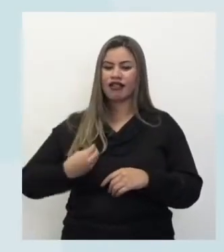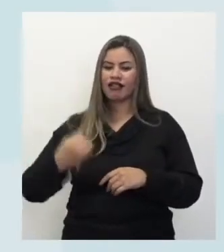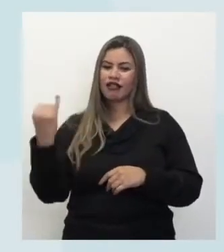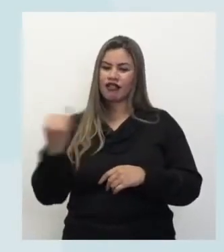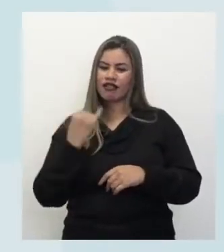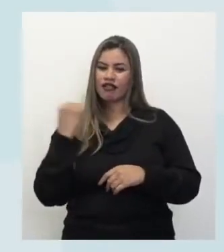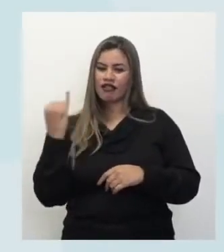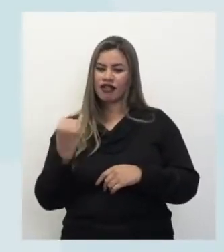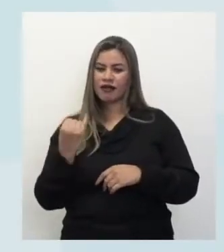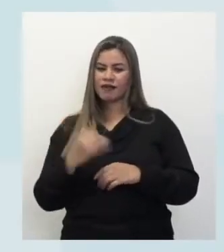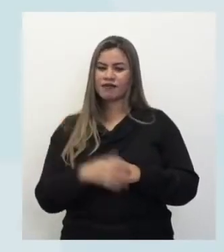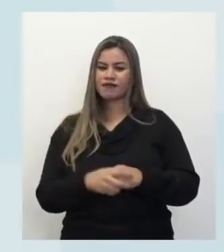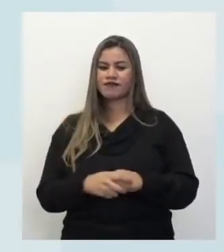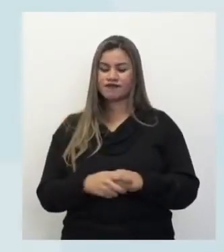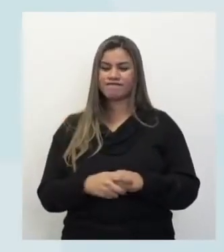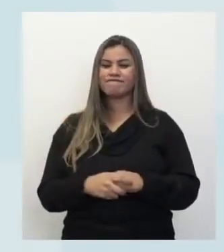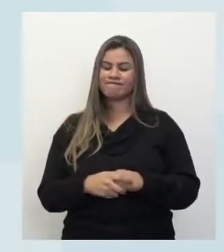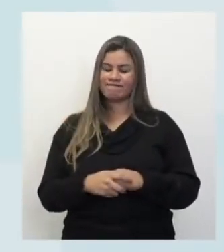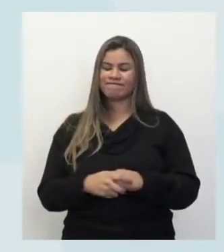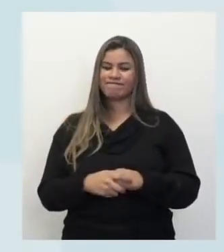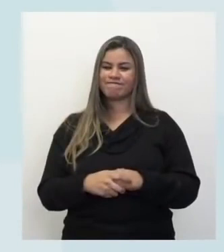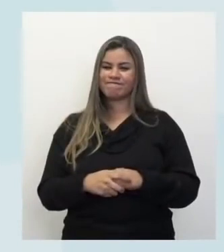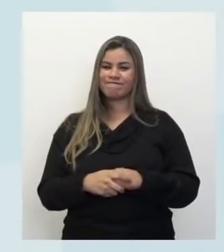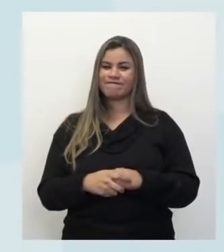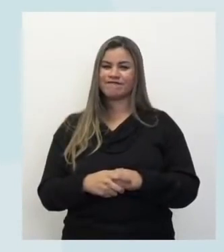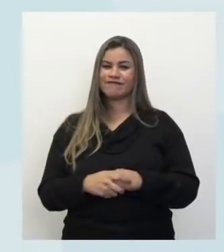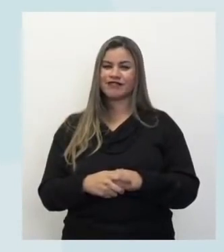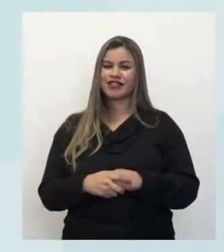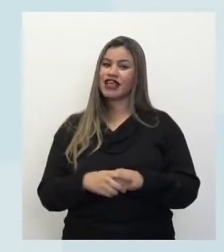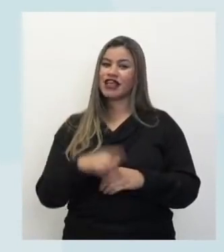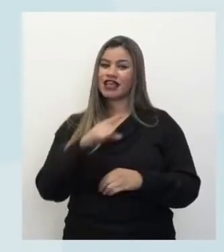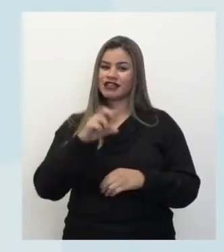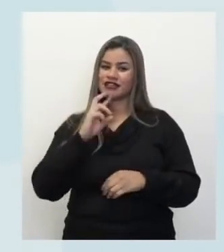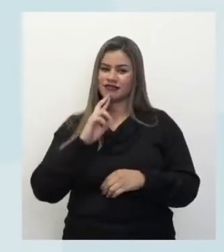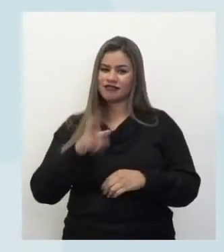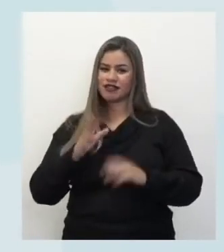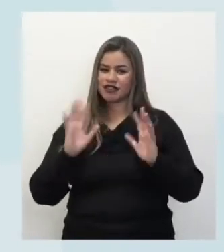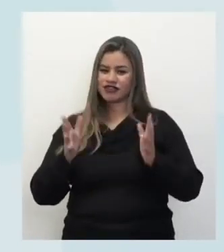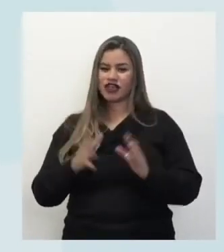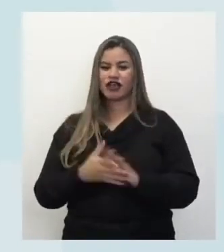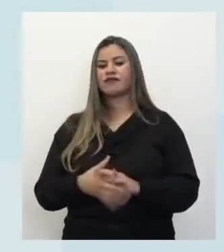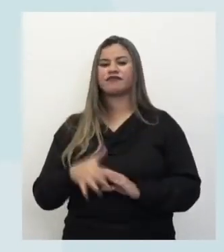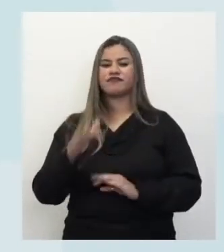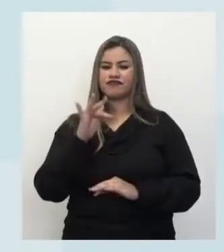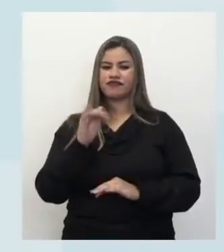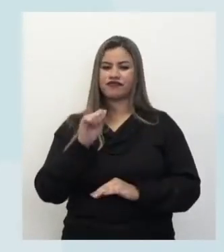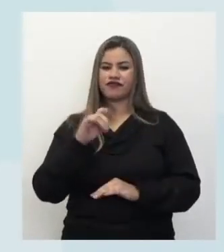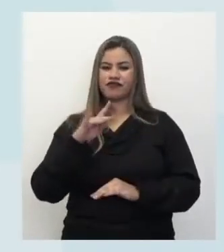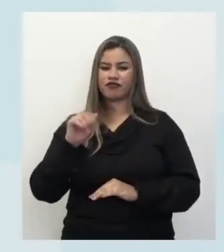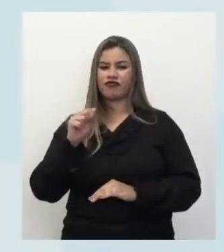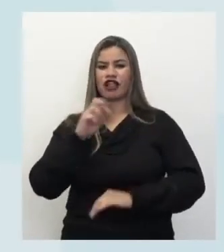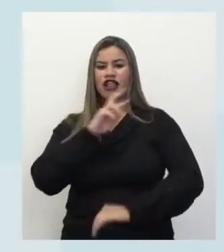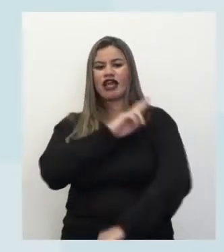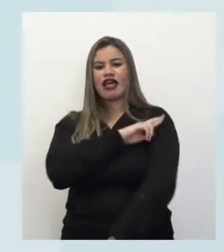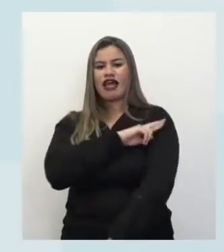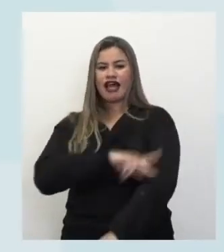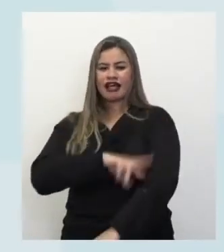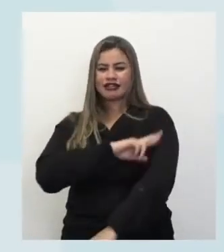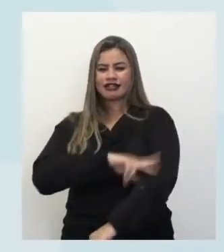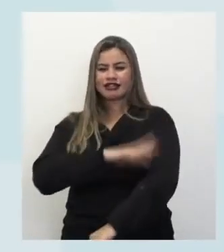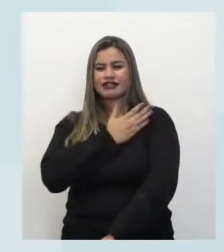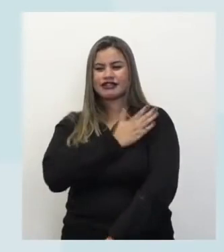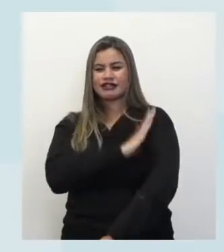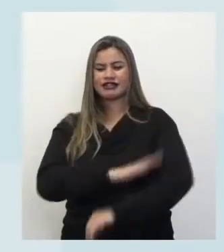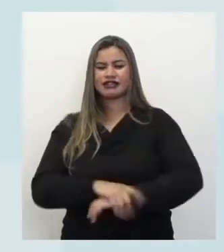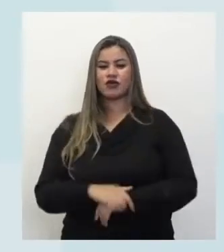significa em português? Vidas negras importam. Bora lá, e eles já estão respondendo pra gente? O Fábio fala sobre racismo, a Maria Clara também. O João